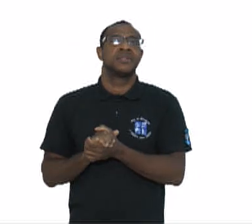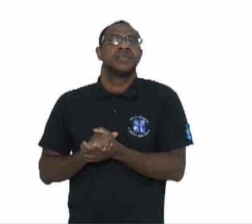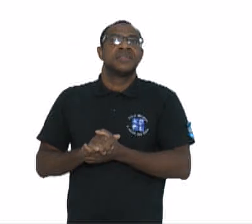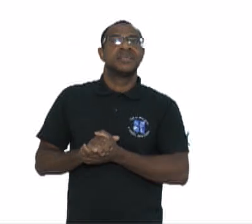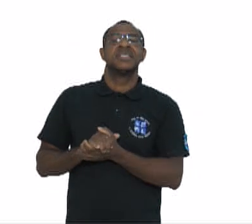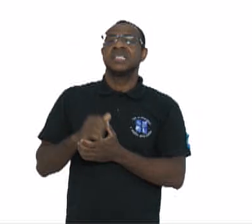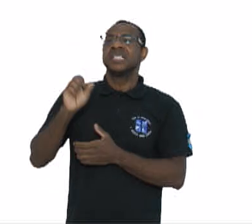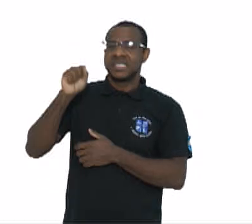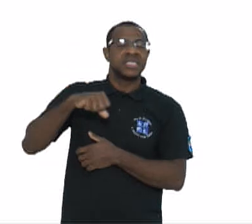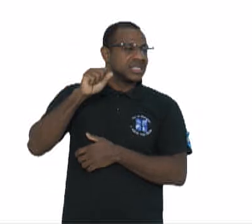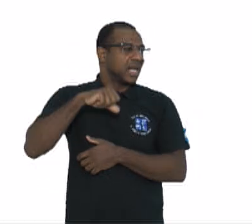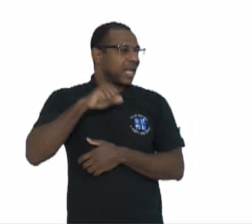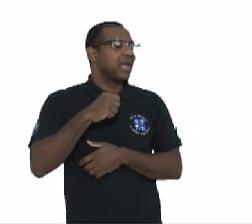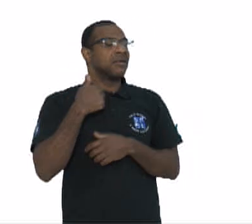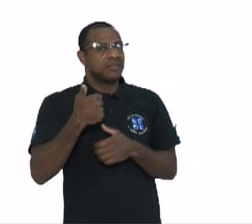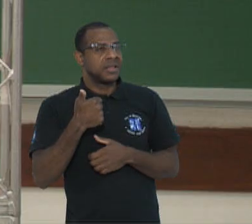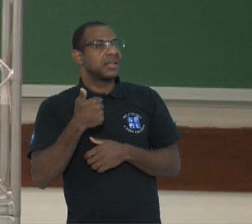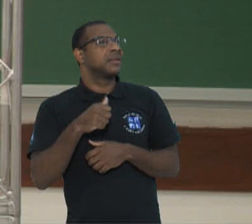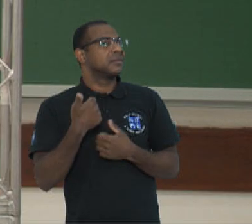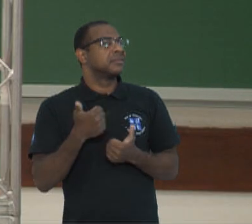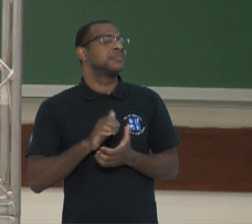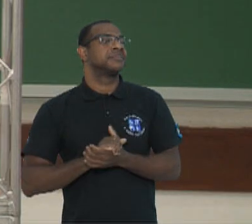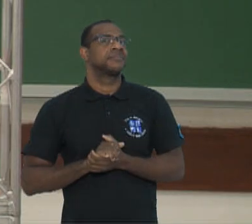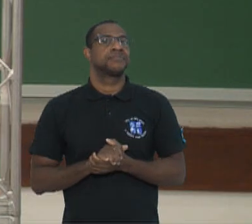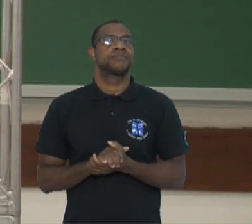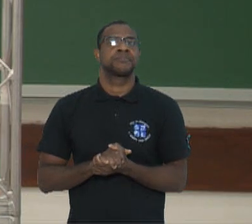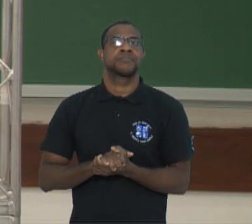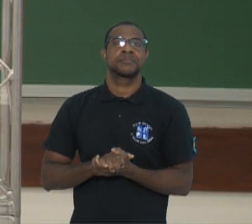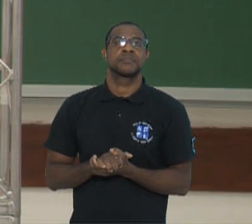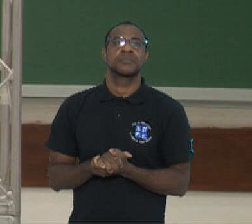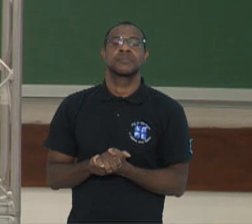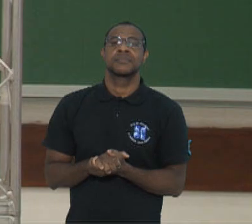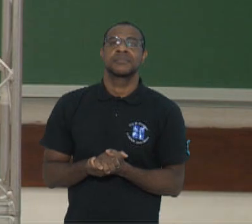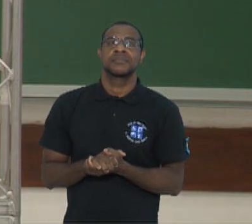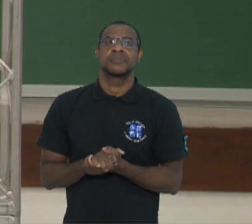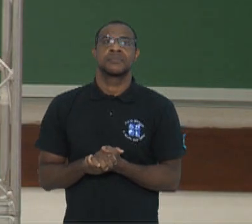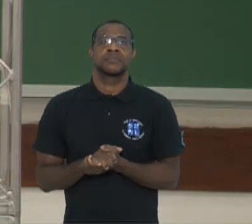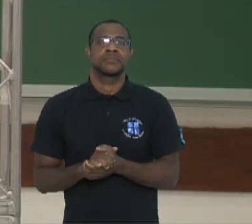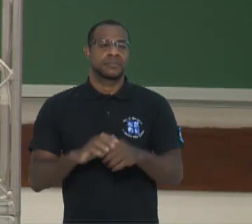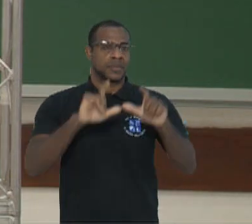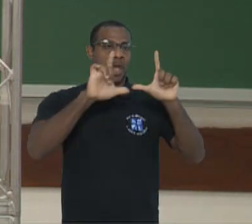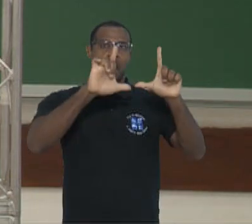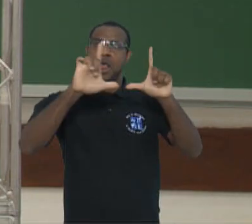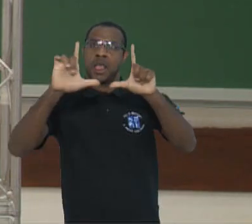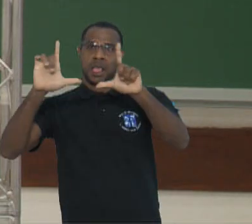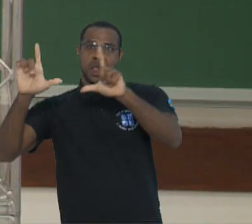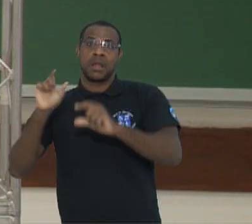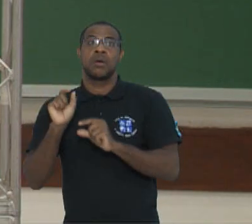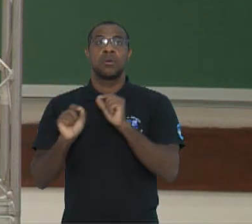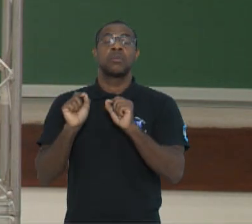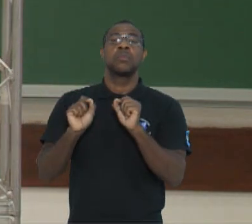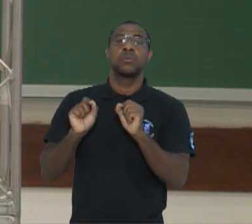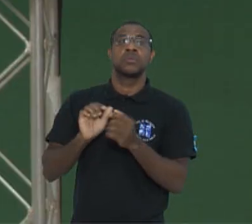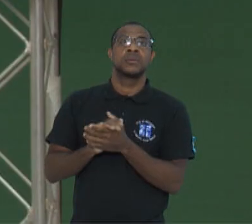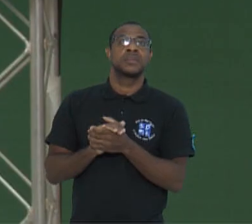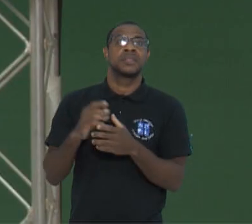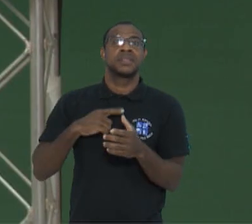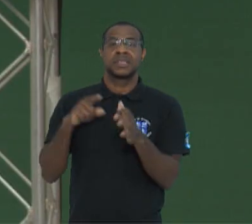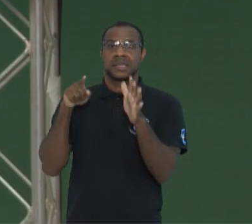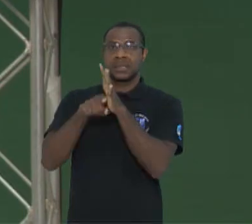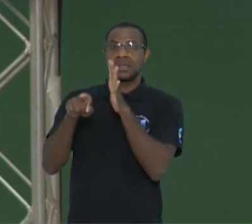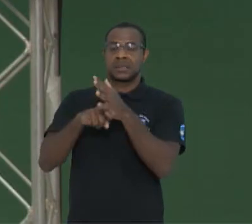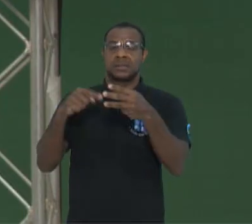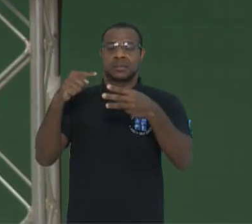that. Ah, valeu por me dar essa ideia. O quadrinho que nós temos aqui, ele tem 3